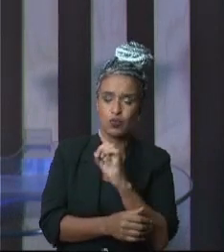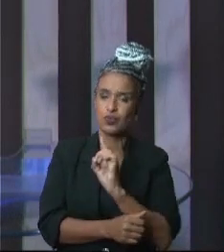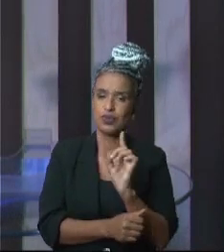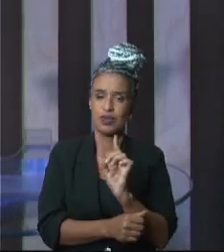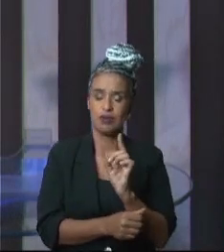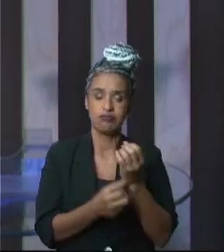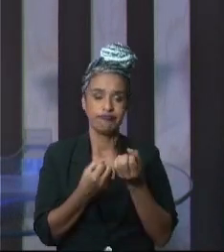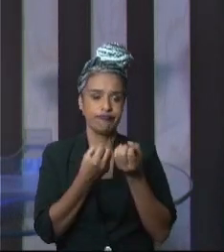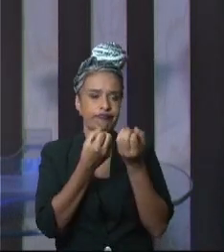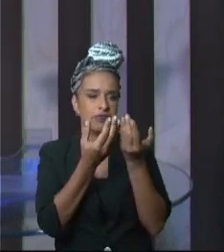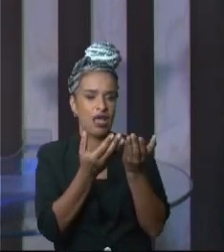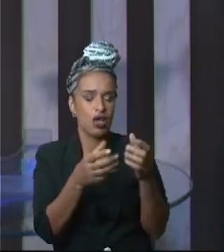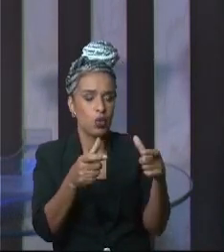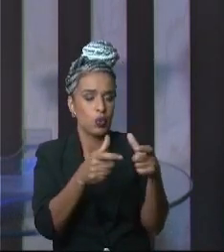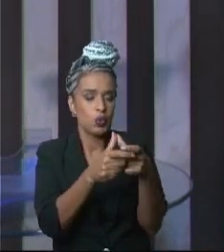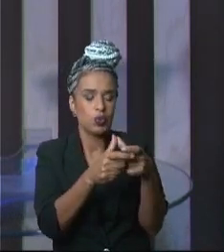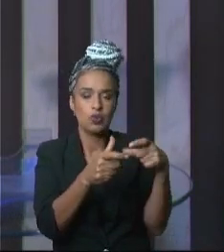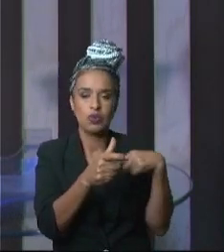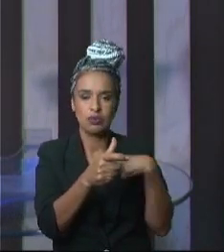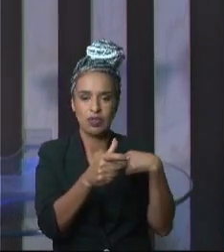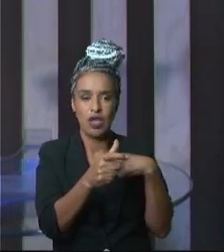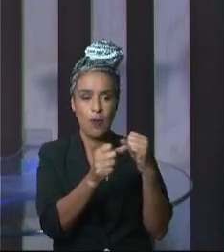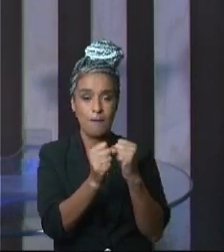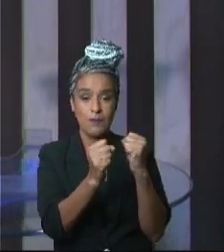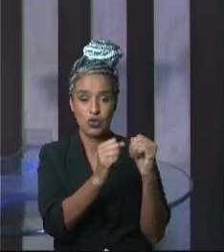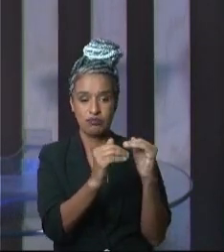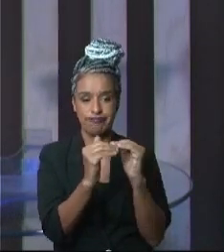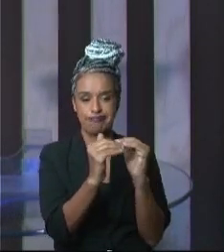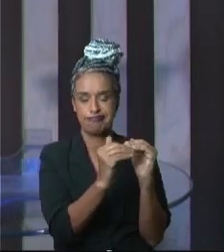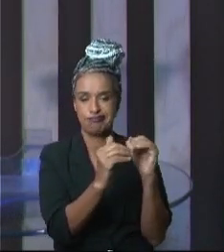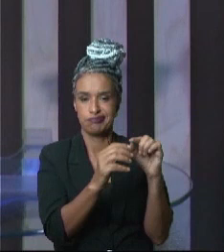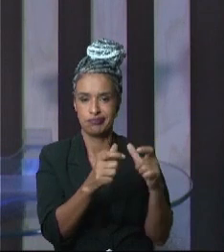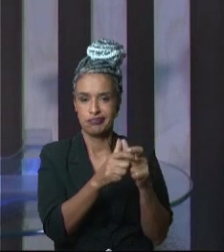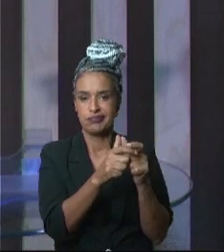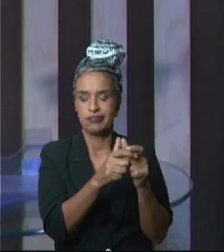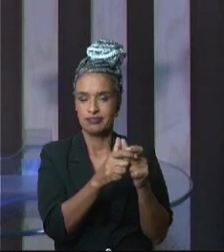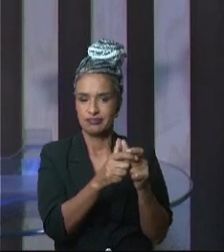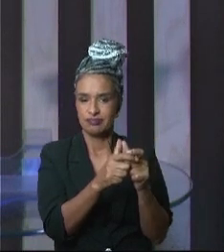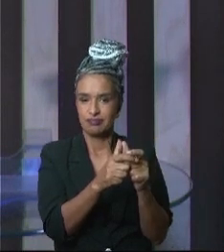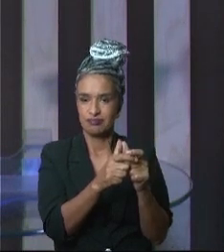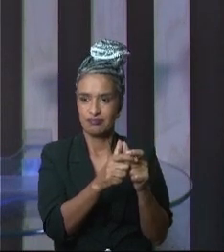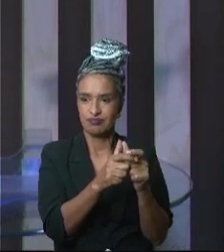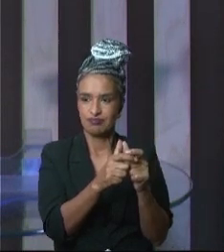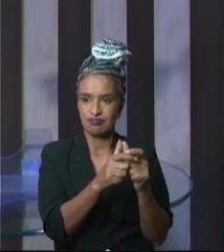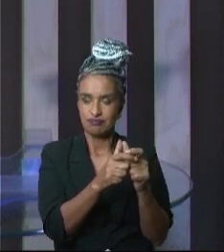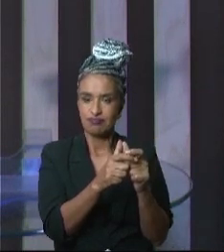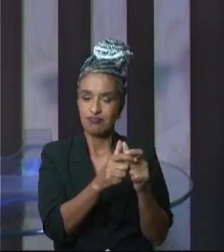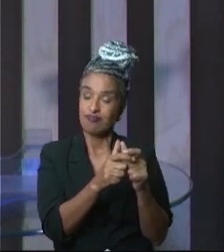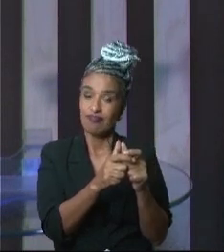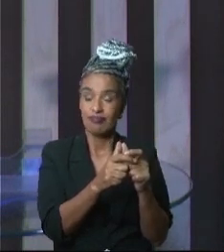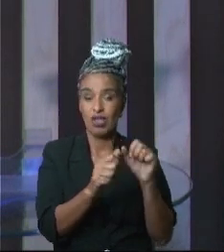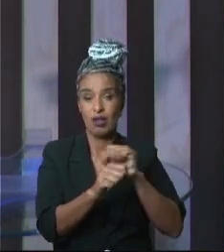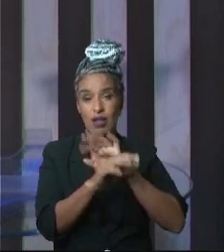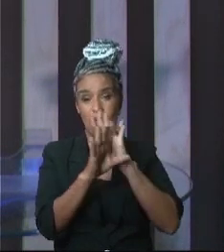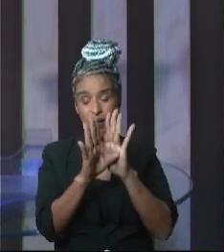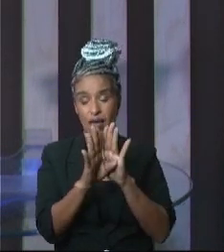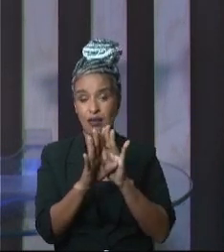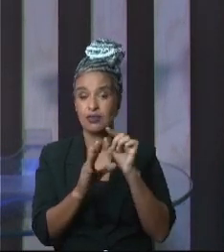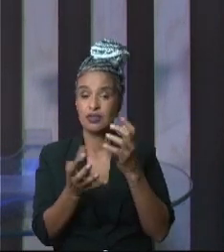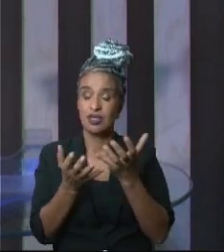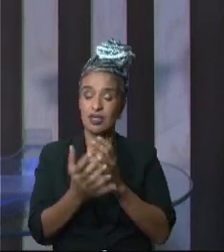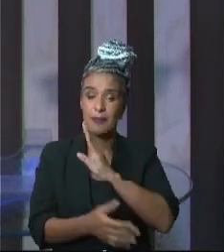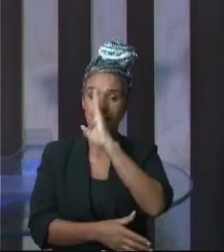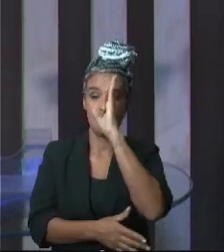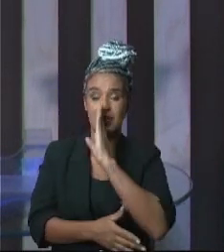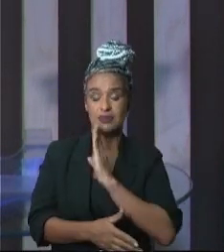não beneficie apenas os poderes hegemônicos. E então resta claro que, para o Brasil,